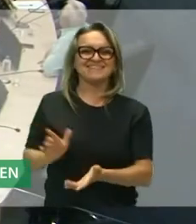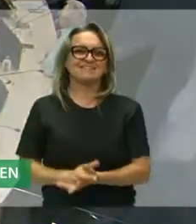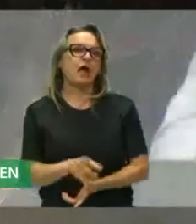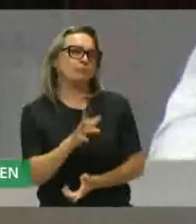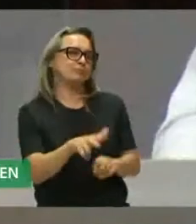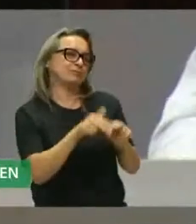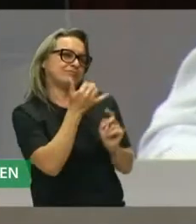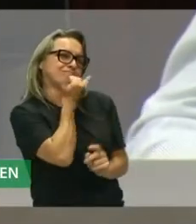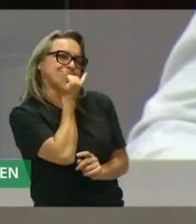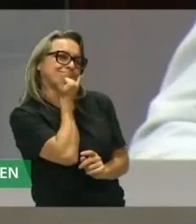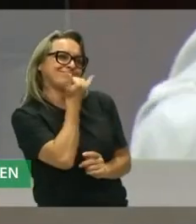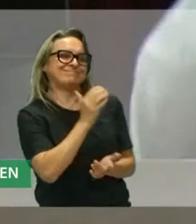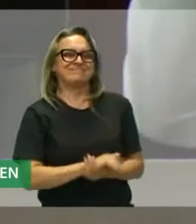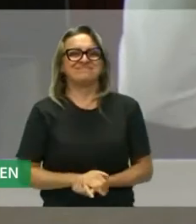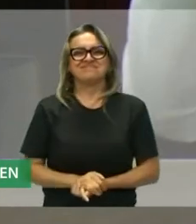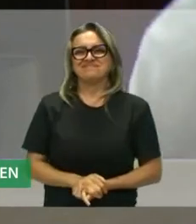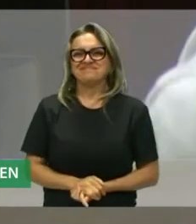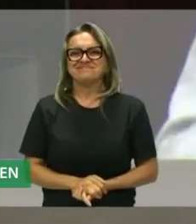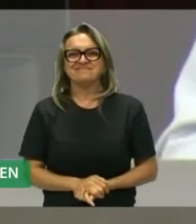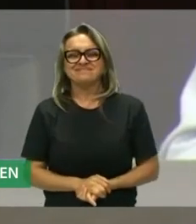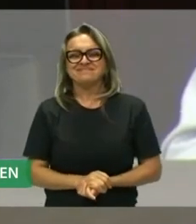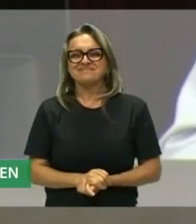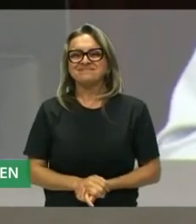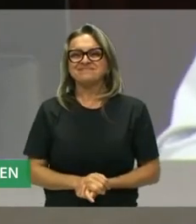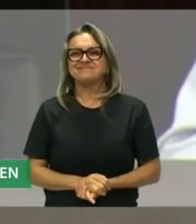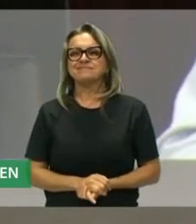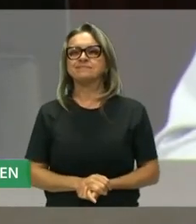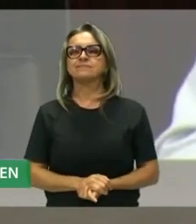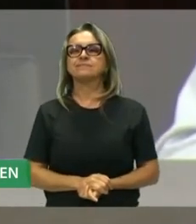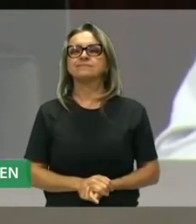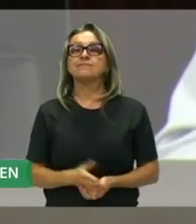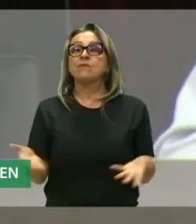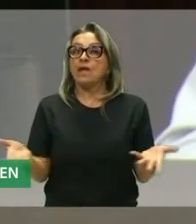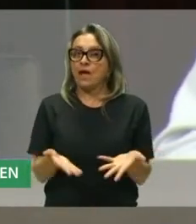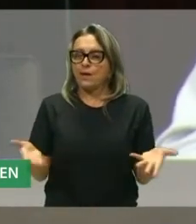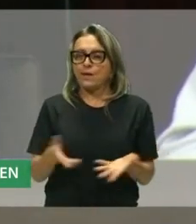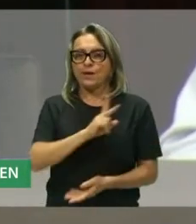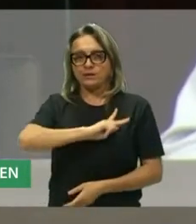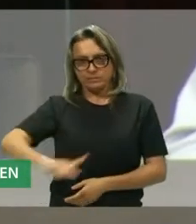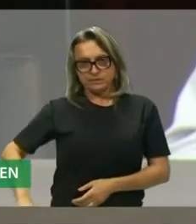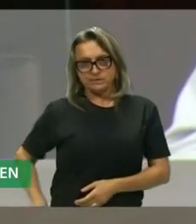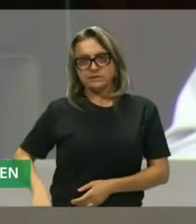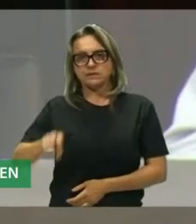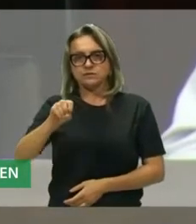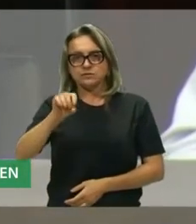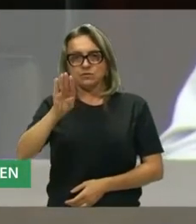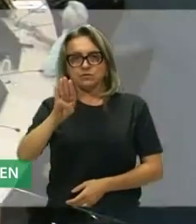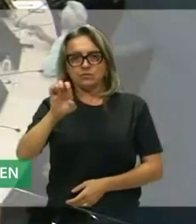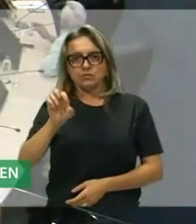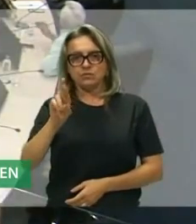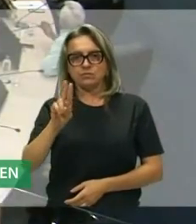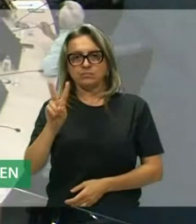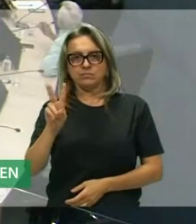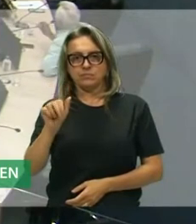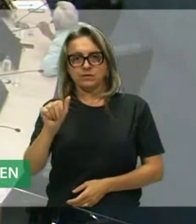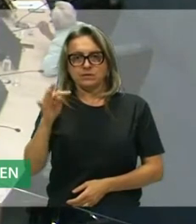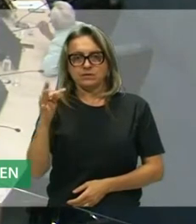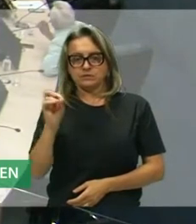né? Ouviremos agora o senhor presidente do Observatório Social de Itajaí, Paulo Sabatsky.